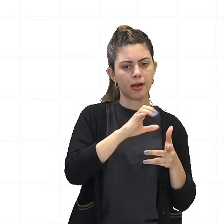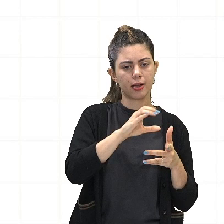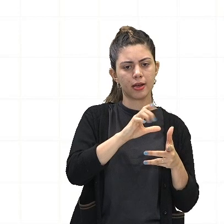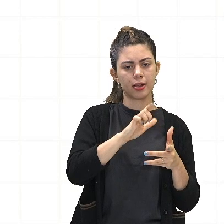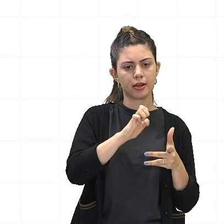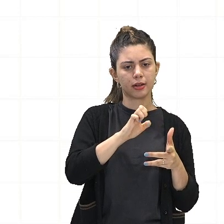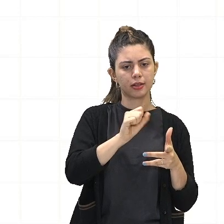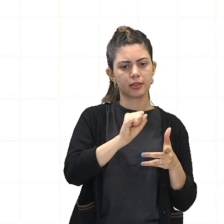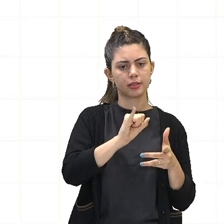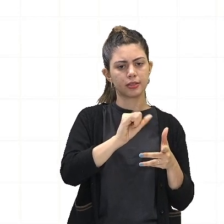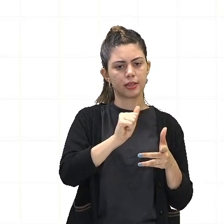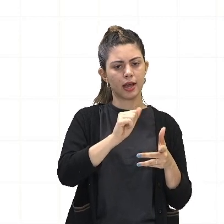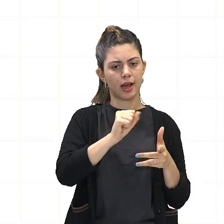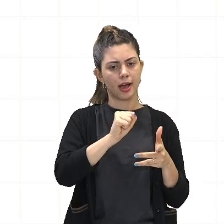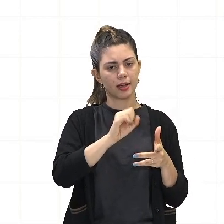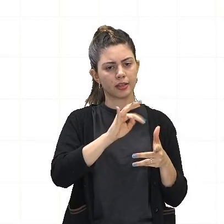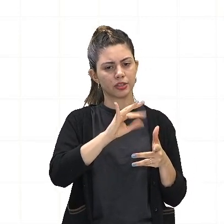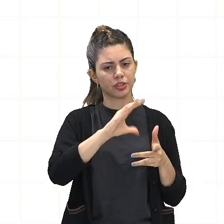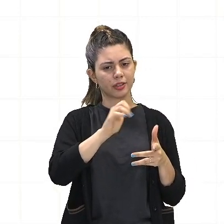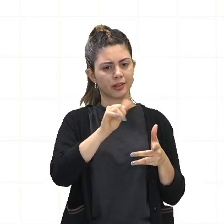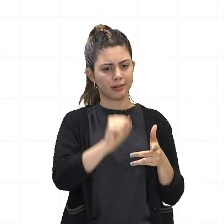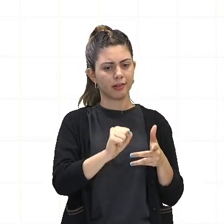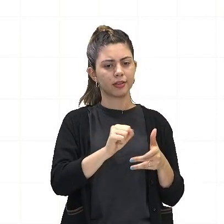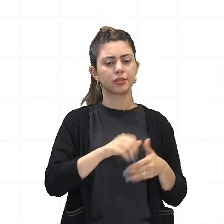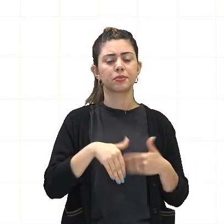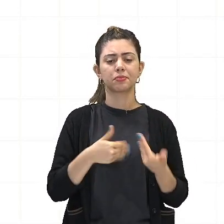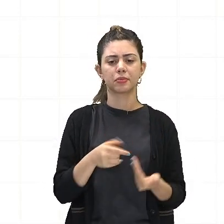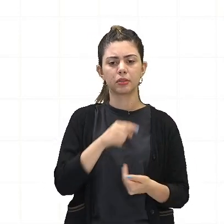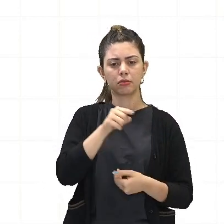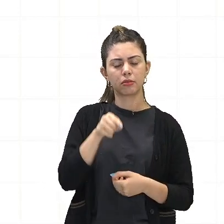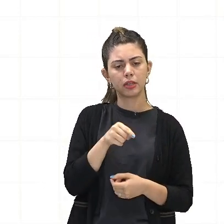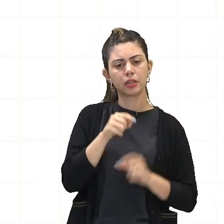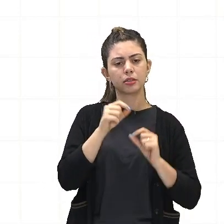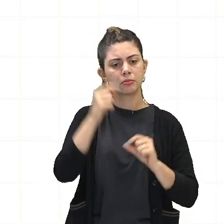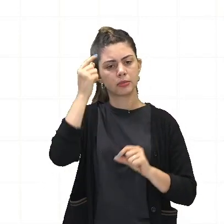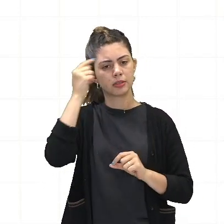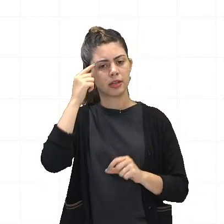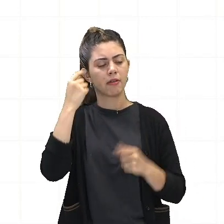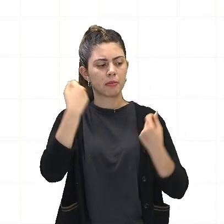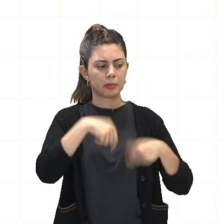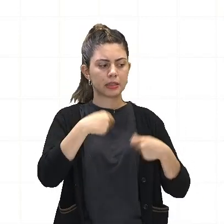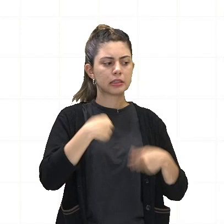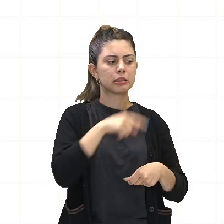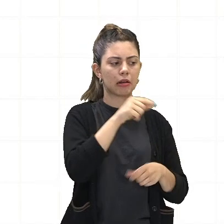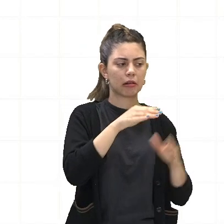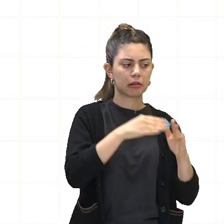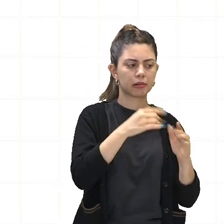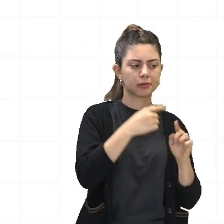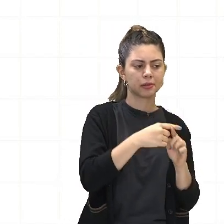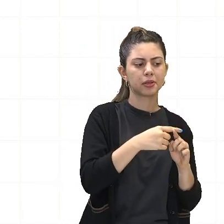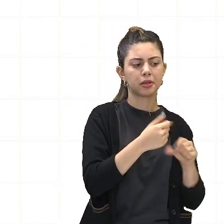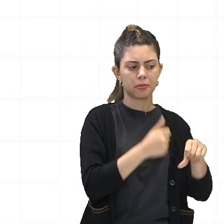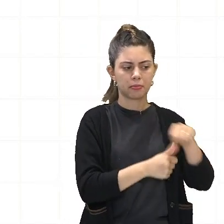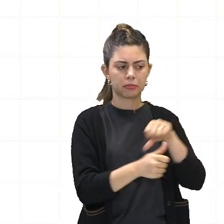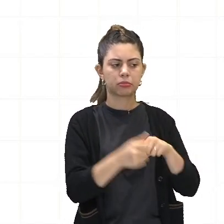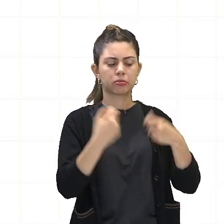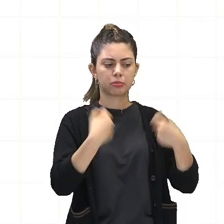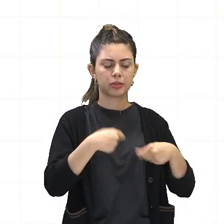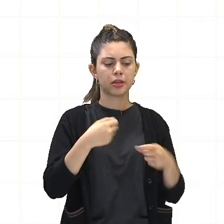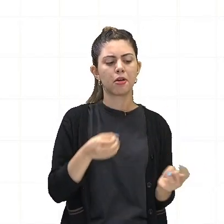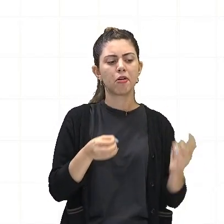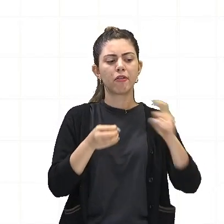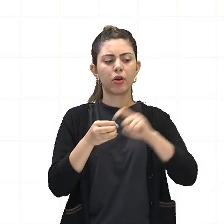relação às questões econômicas. No âmbito religioso, membros da própria